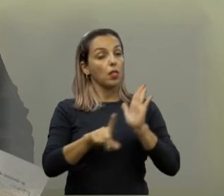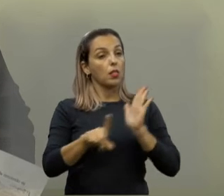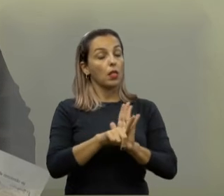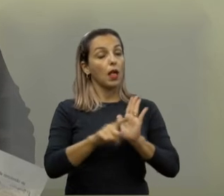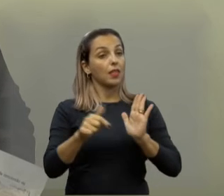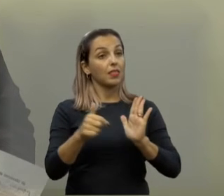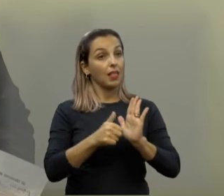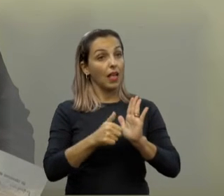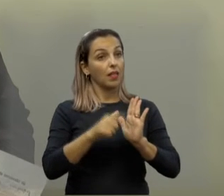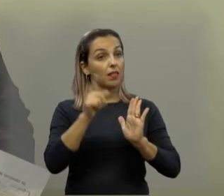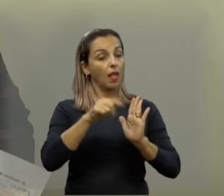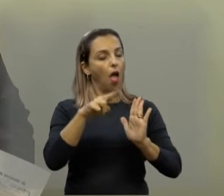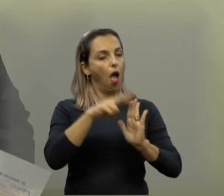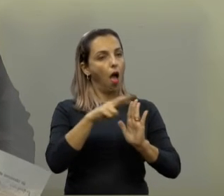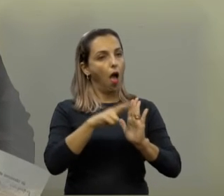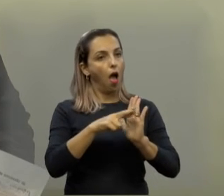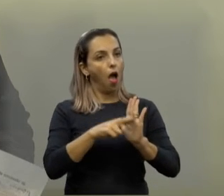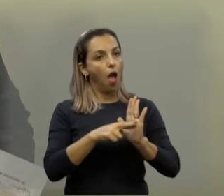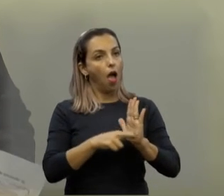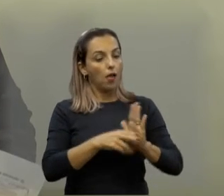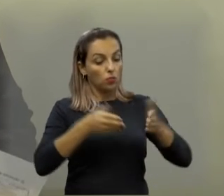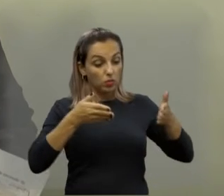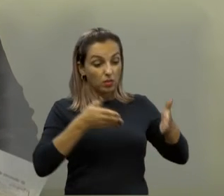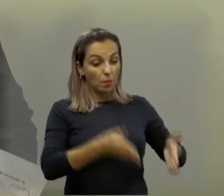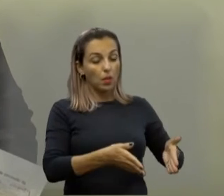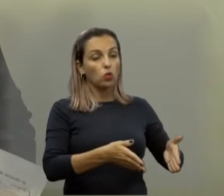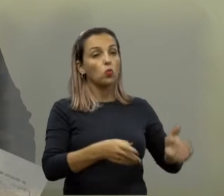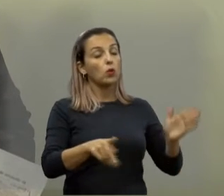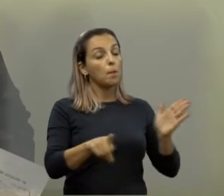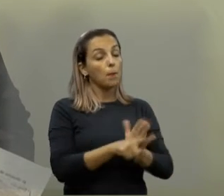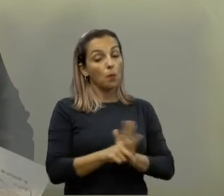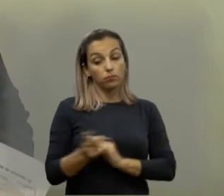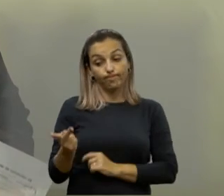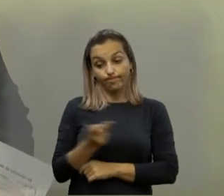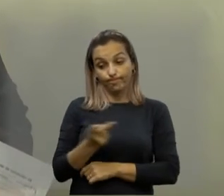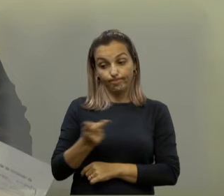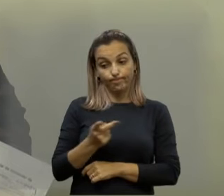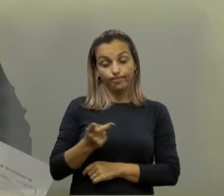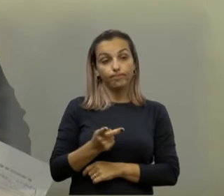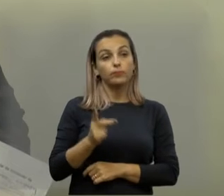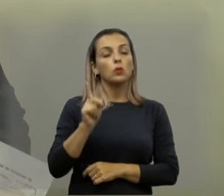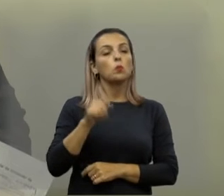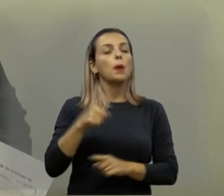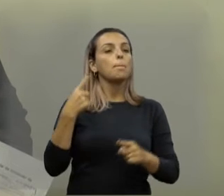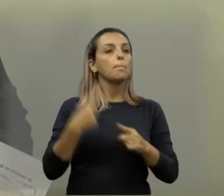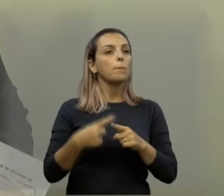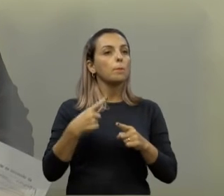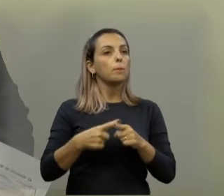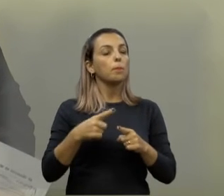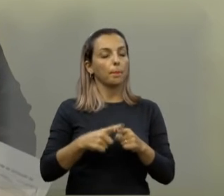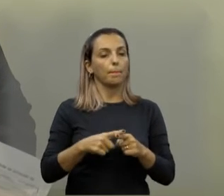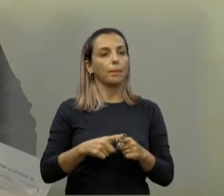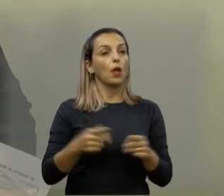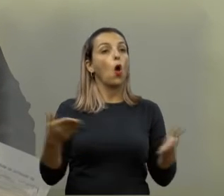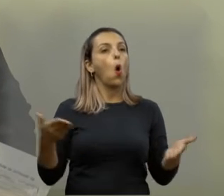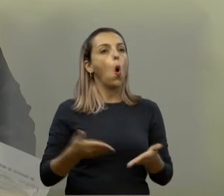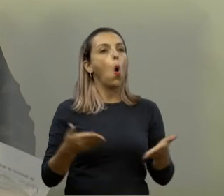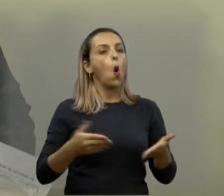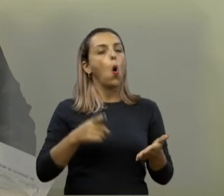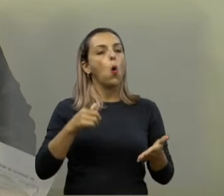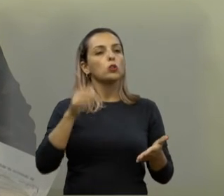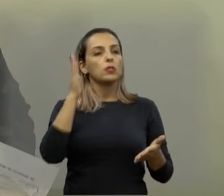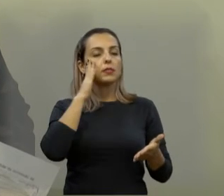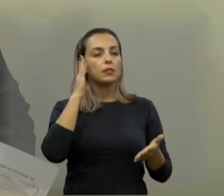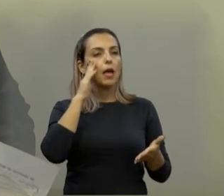estabelece um regime de regularização de sepulturas nos cemitérios públicos municipais isso porque tem esse hoje que